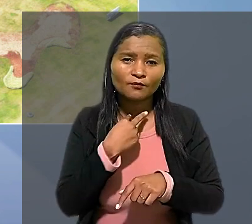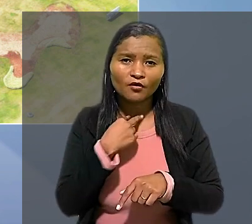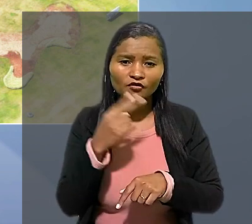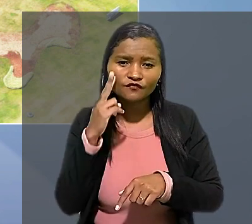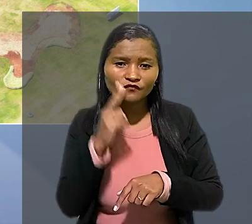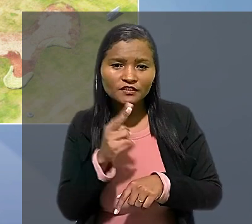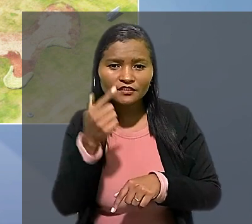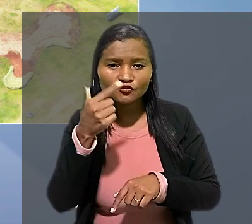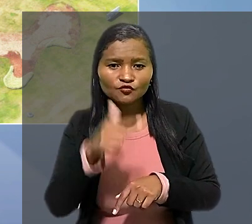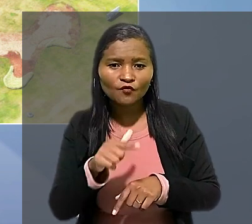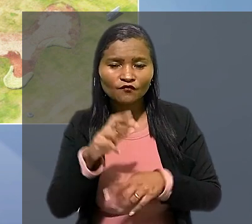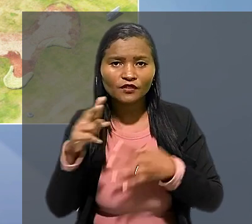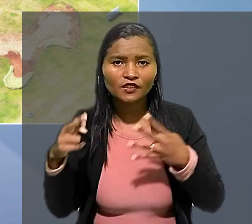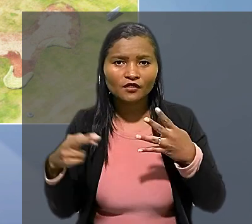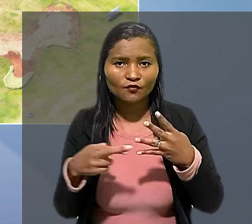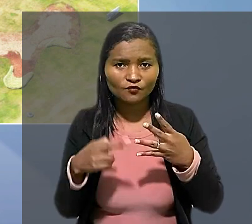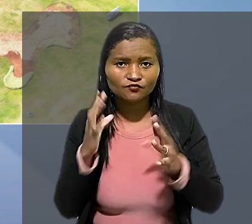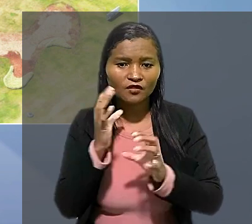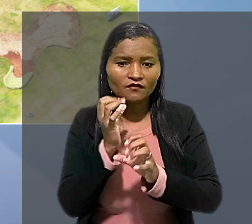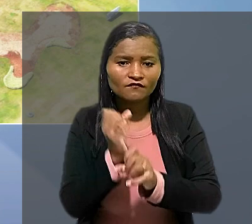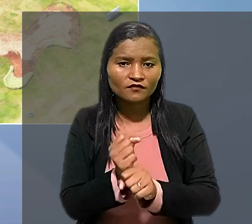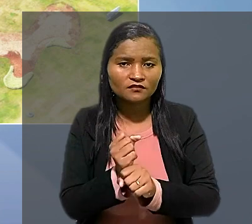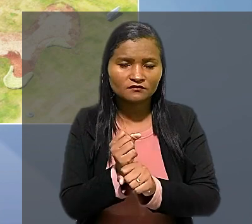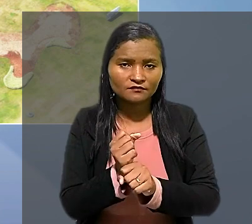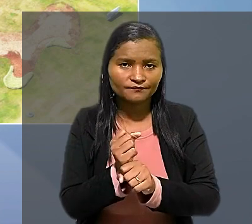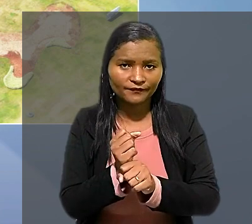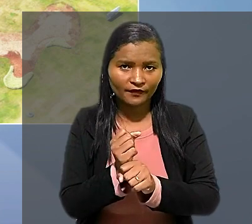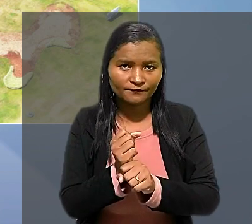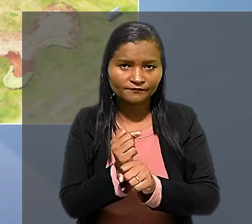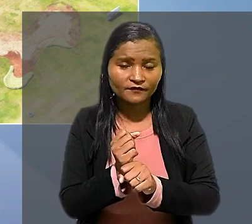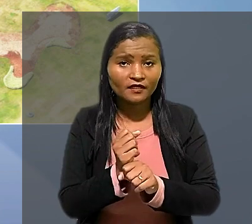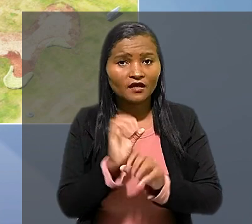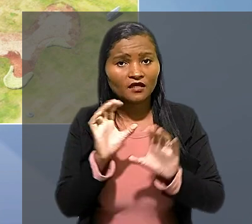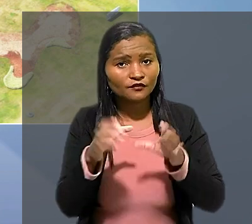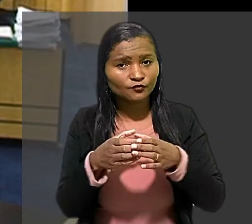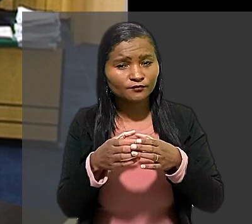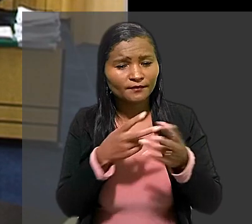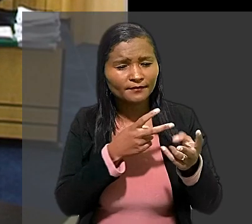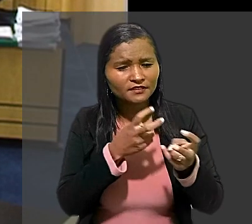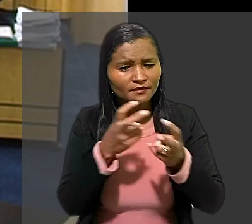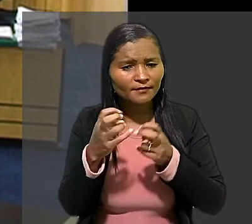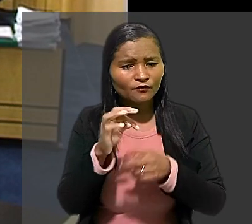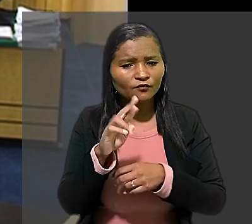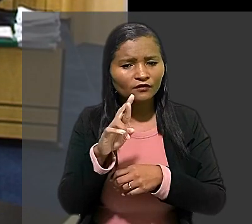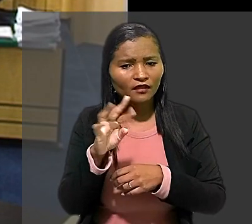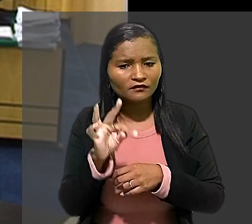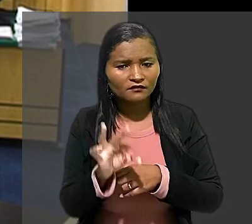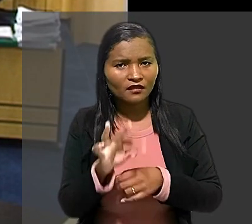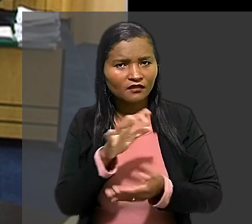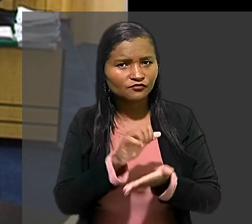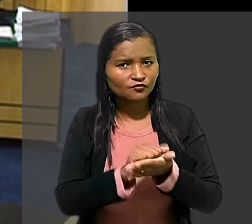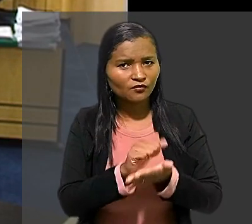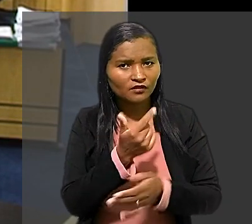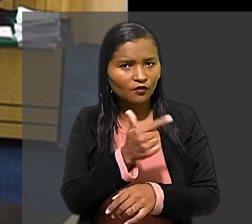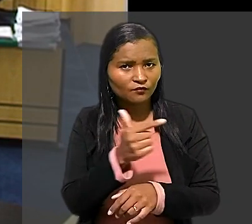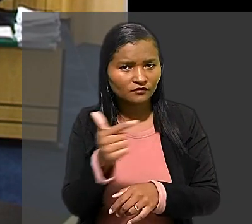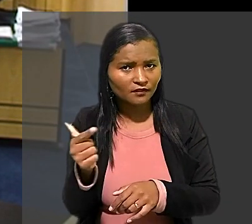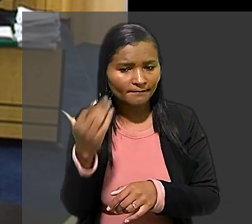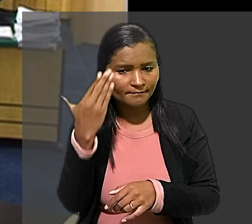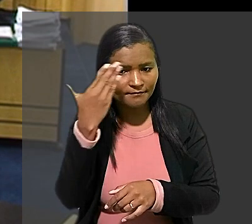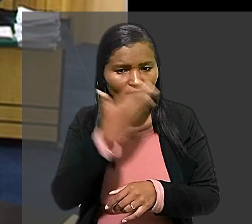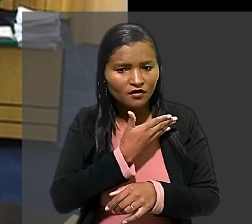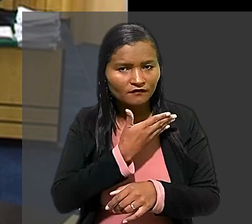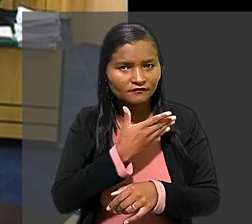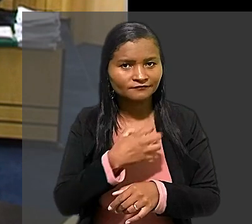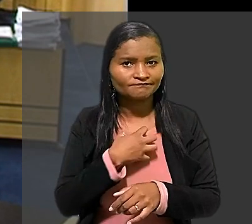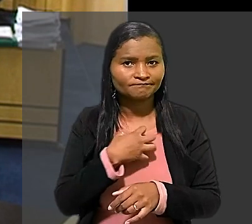não pode ser reexaminada em recurso de revista ou de embargos. A turma observou que o TRT registrou não